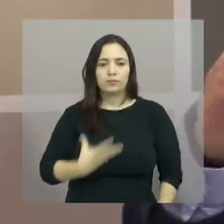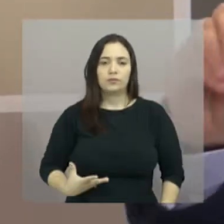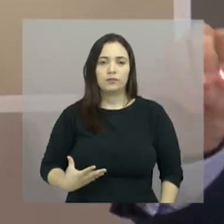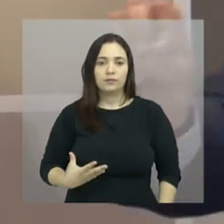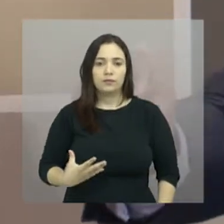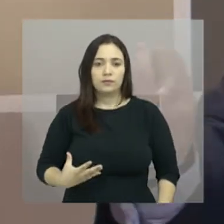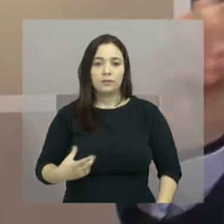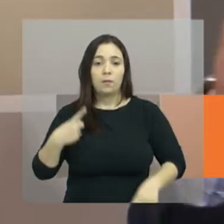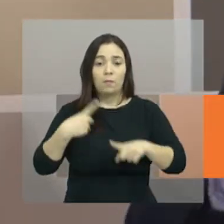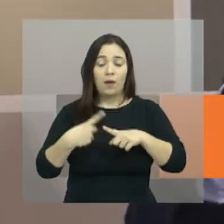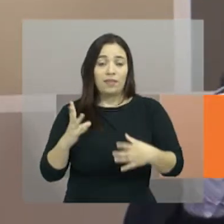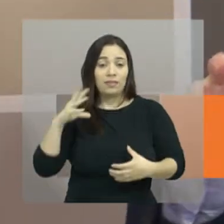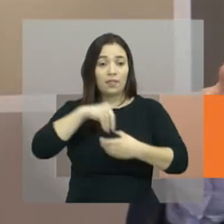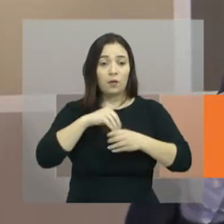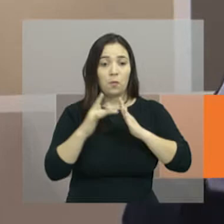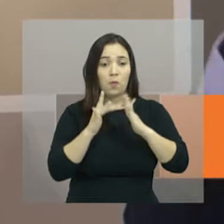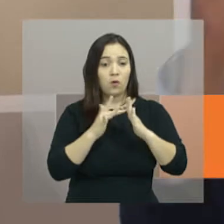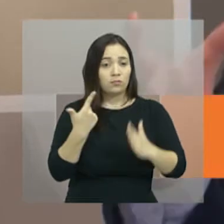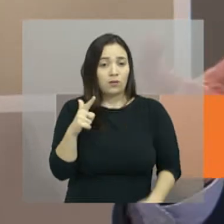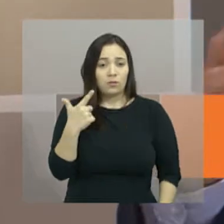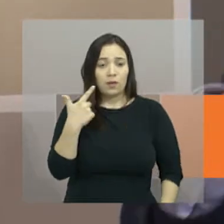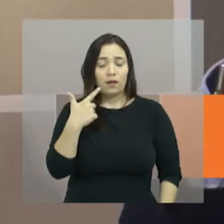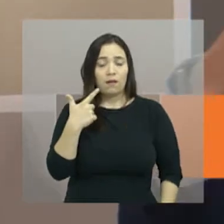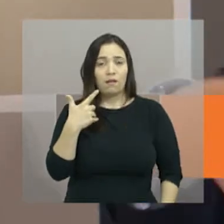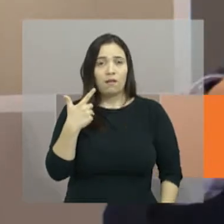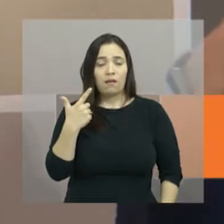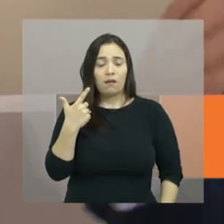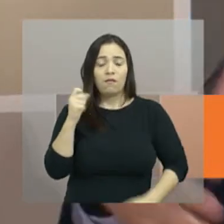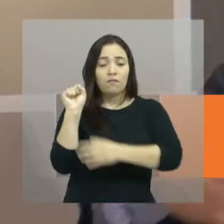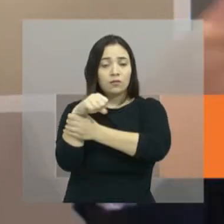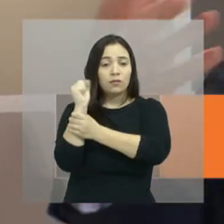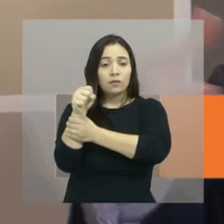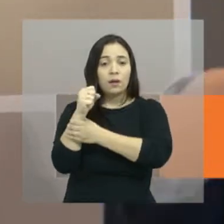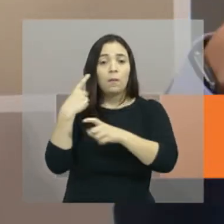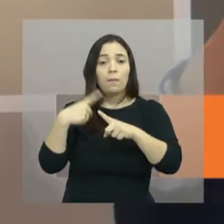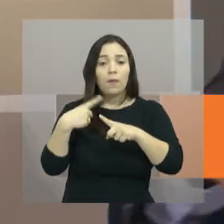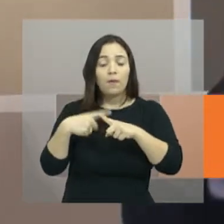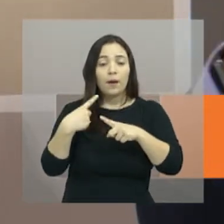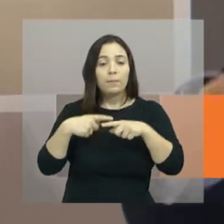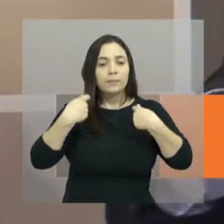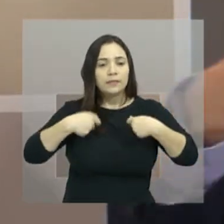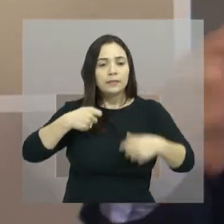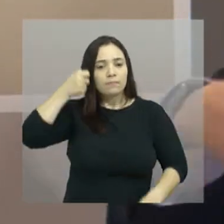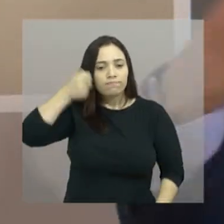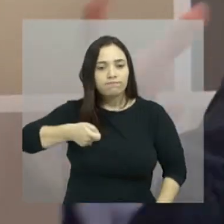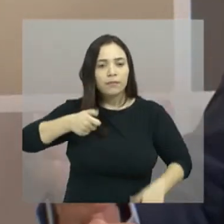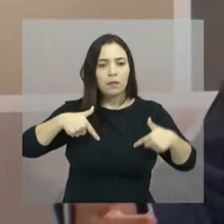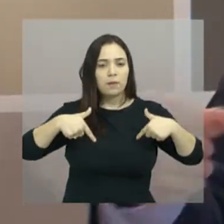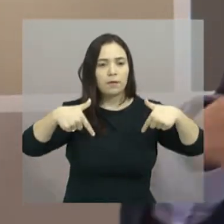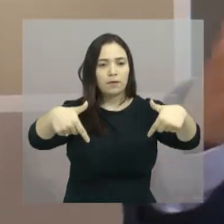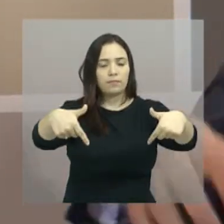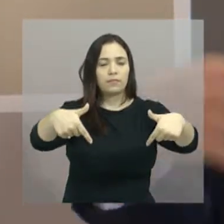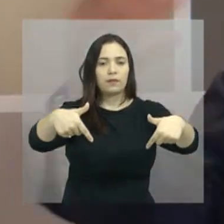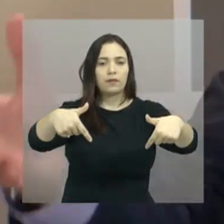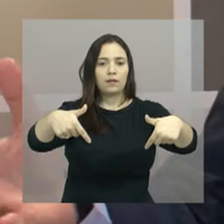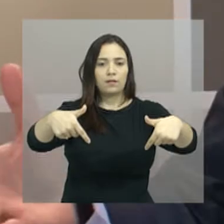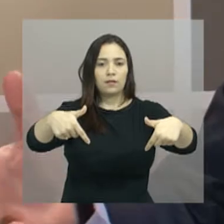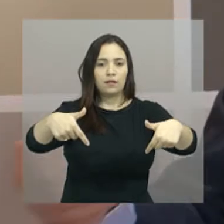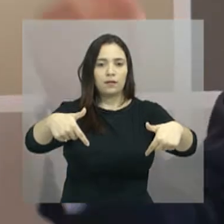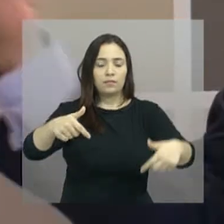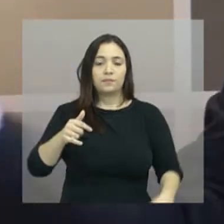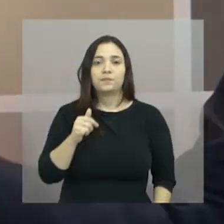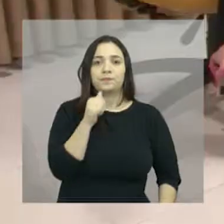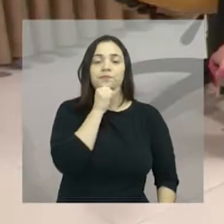a fisioterapia no PSF aqui em Fortaleza. Mas por quê? Porque não tem uma verba federal, mas dependendo do executivo, isso pode ser feito. Por exemplo, em Belo